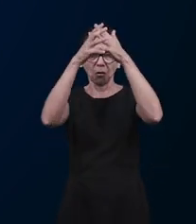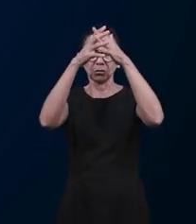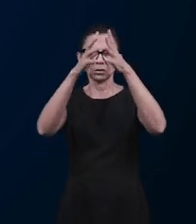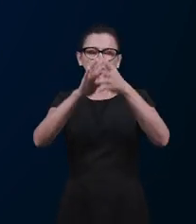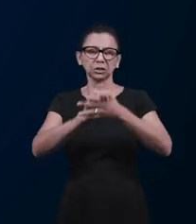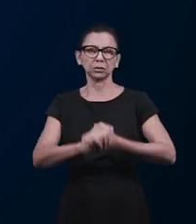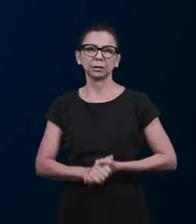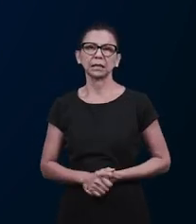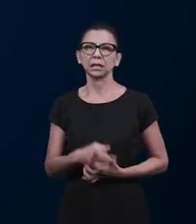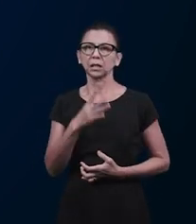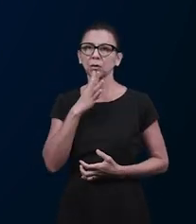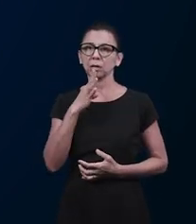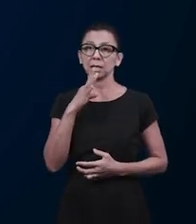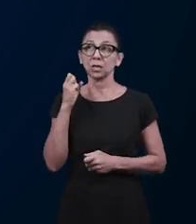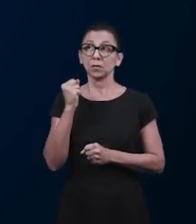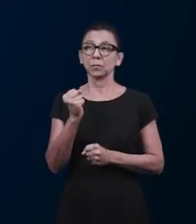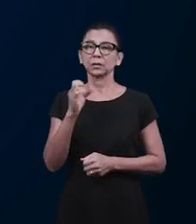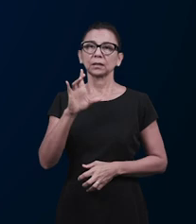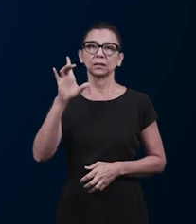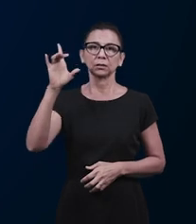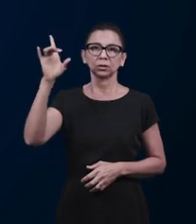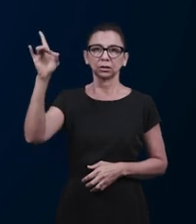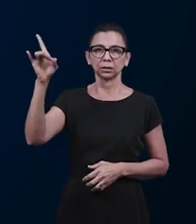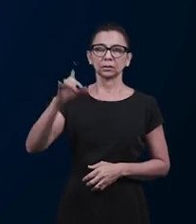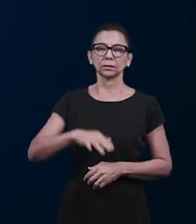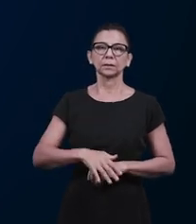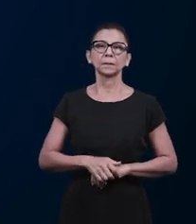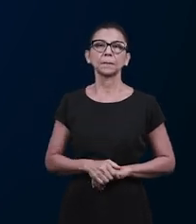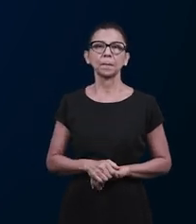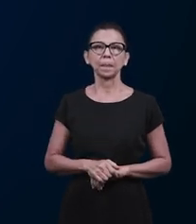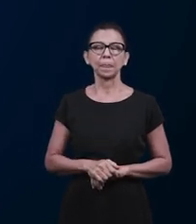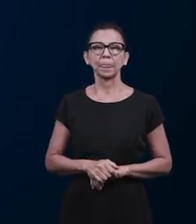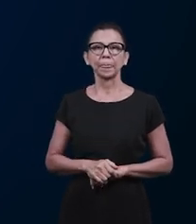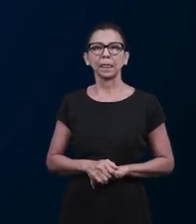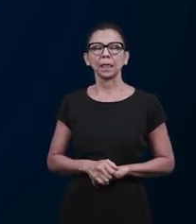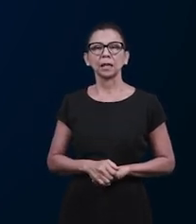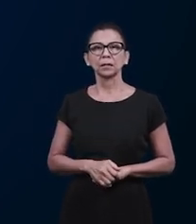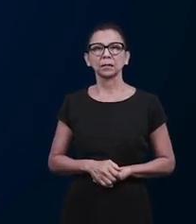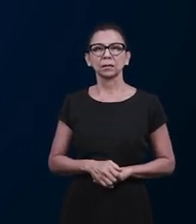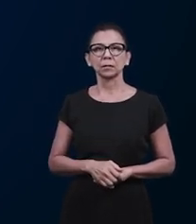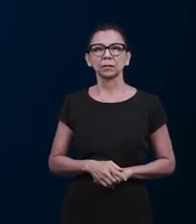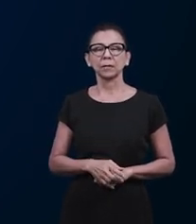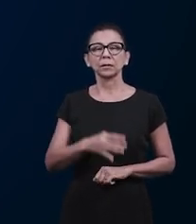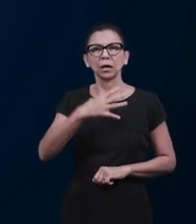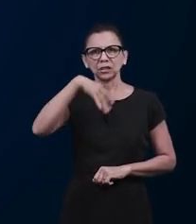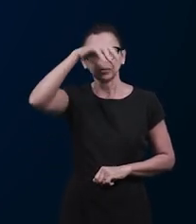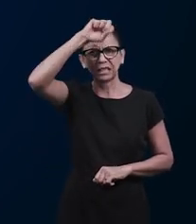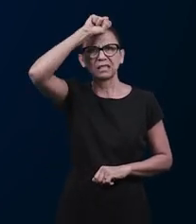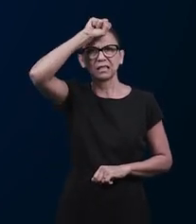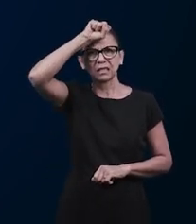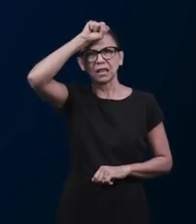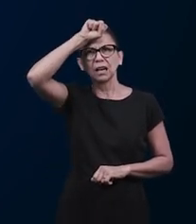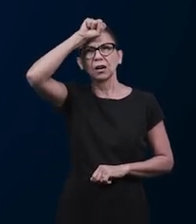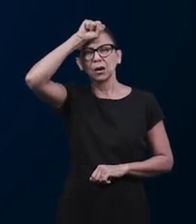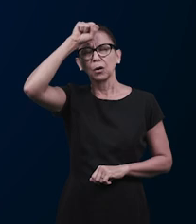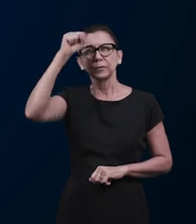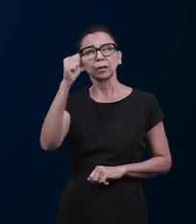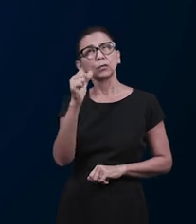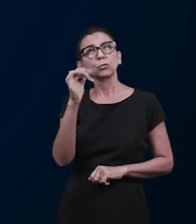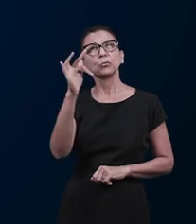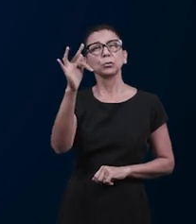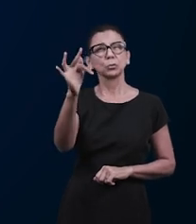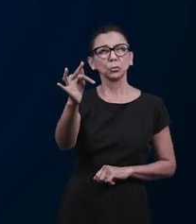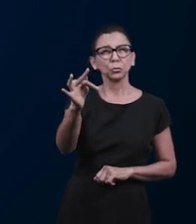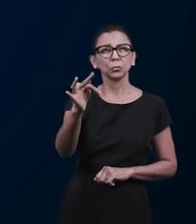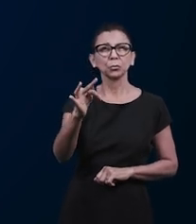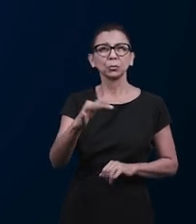testar os poderes de Jesus. É visto que a adivinhação é a mera dedução daquelas coisas futuras, enquanto a profecia